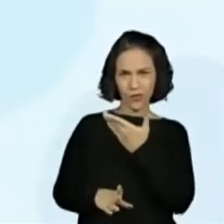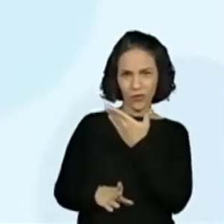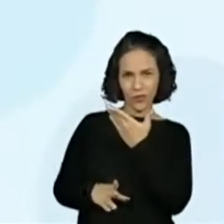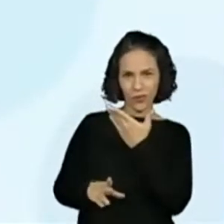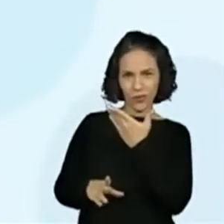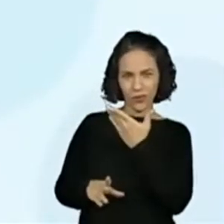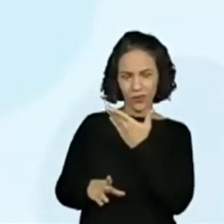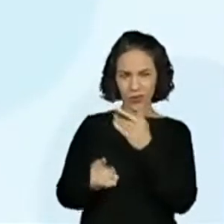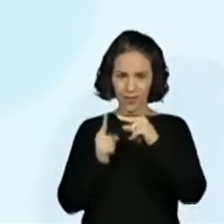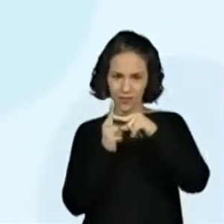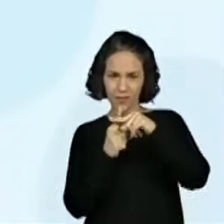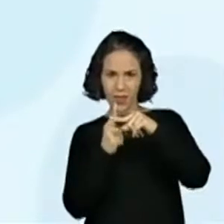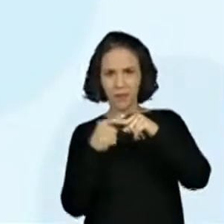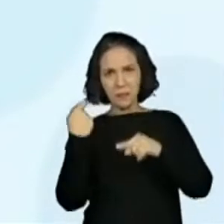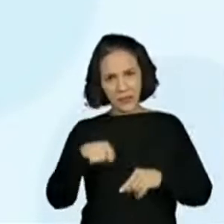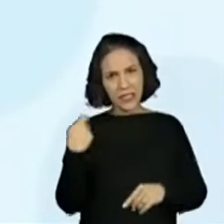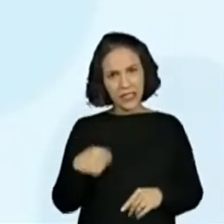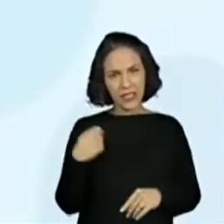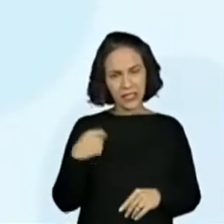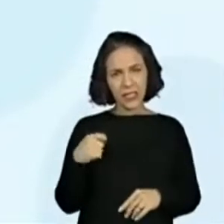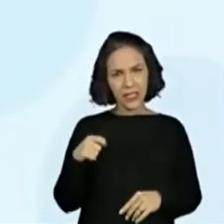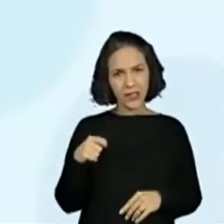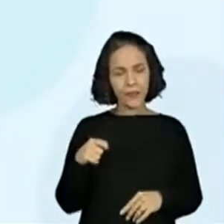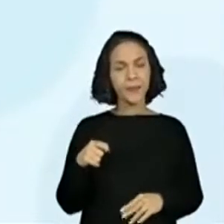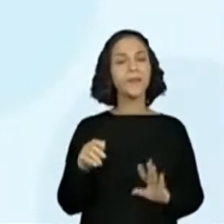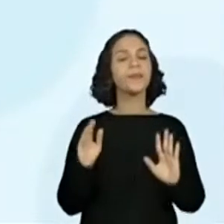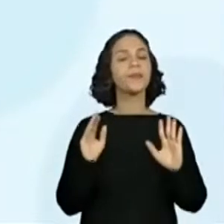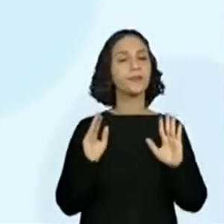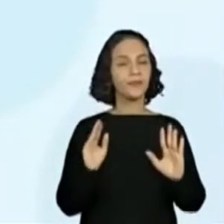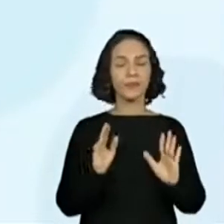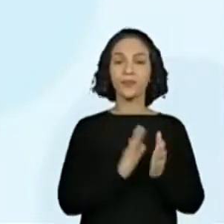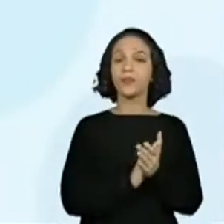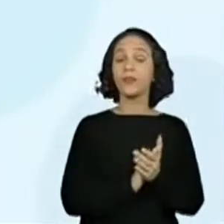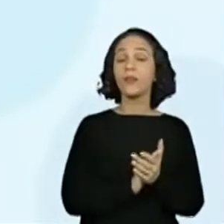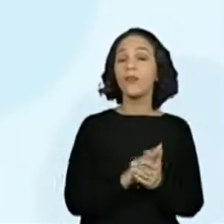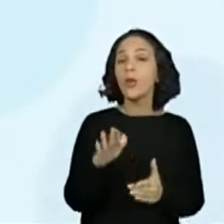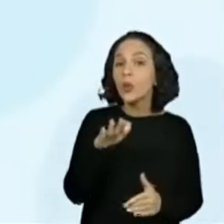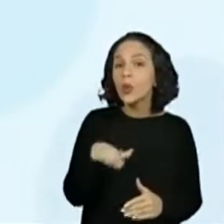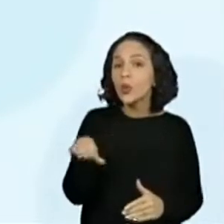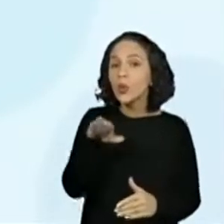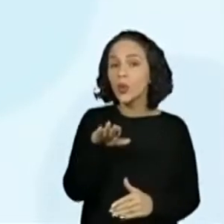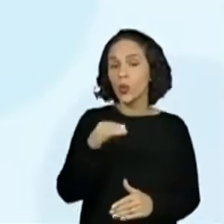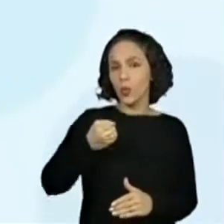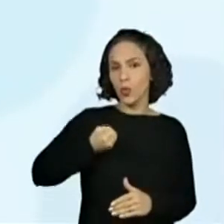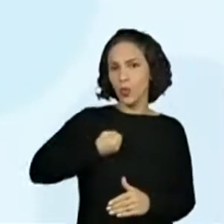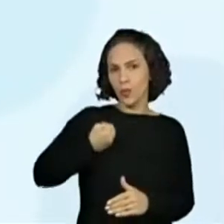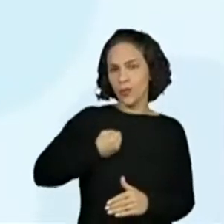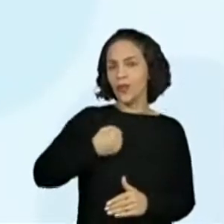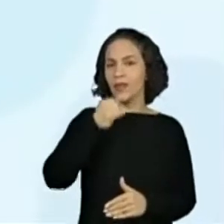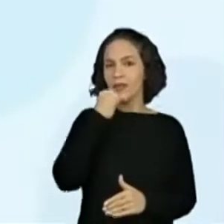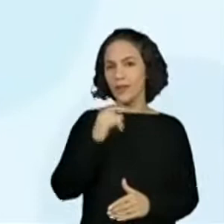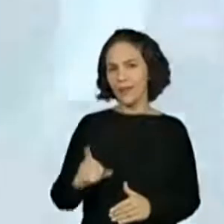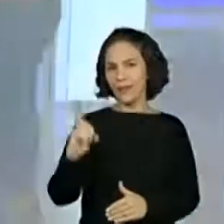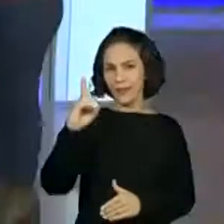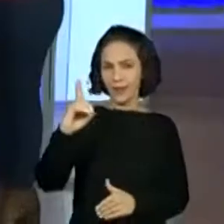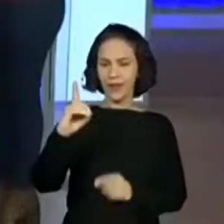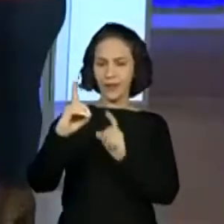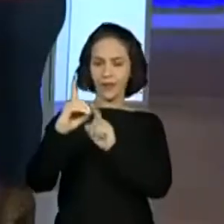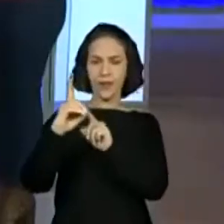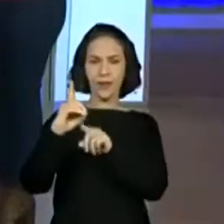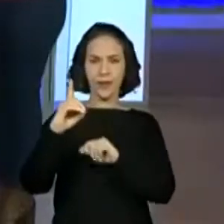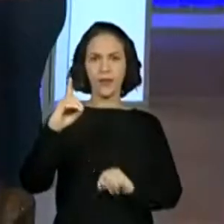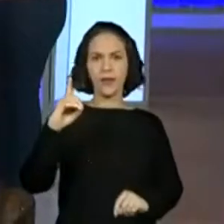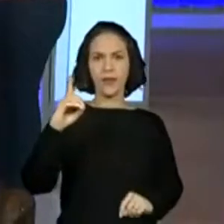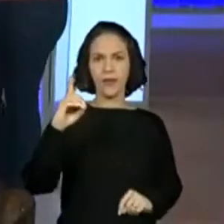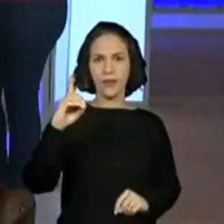aqui? É. Então, lembrando que todos os números, quando estão na posição da dezena, eles